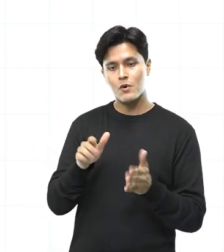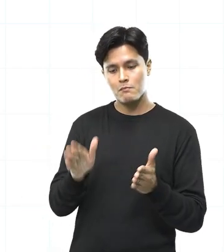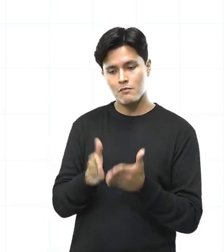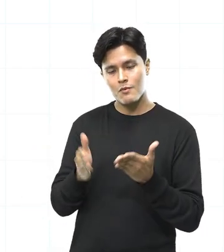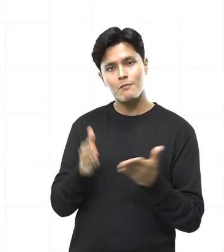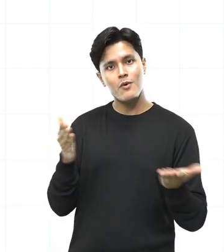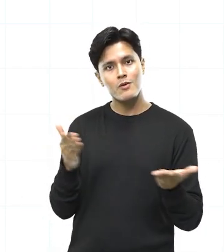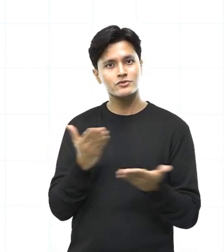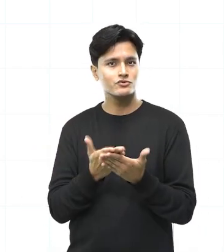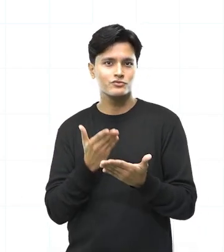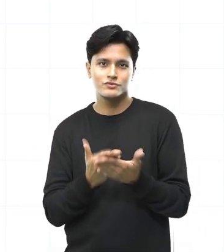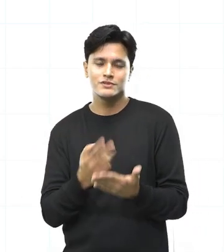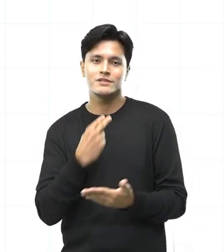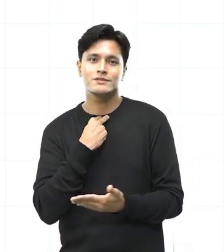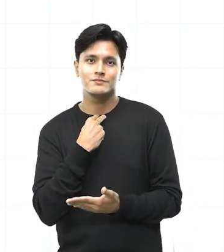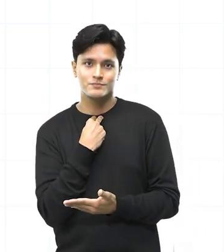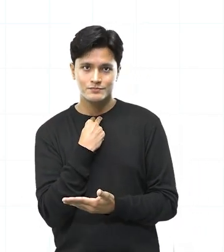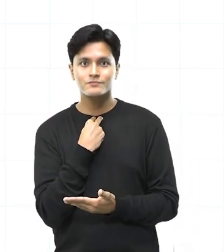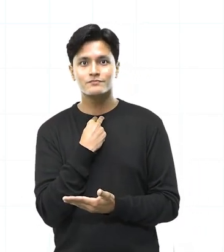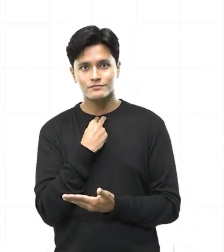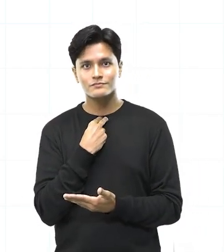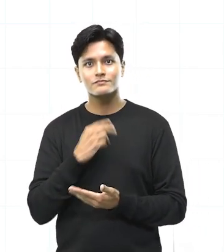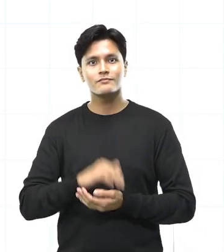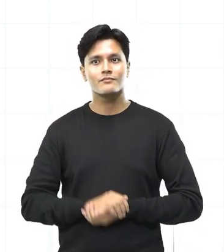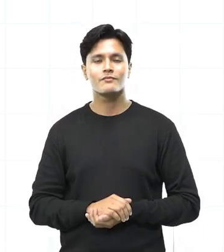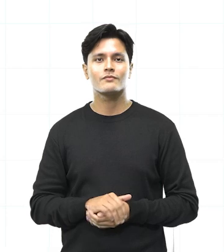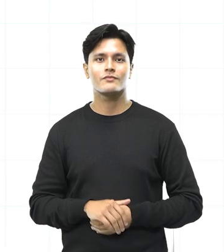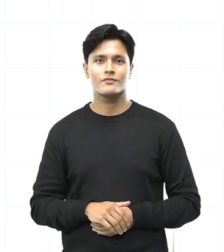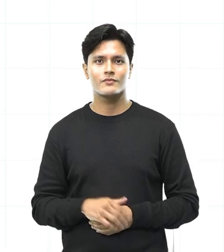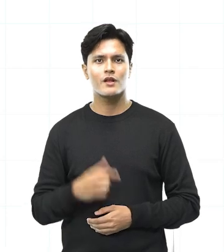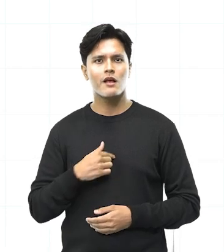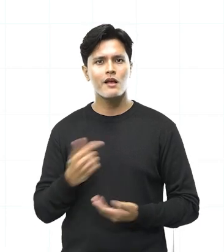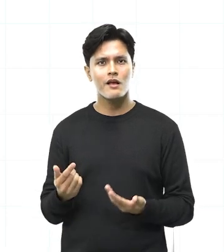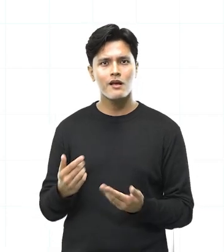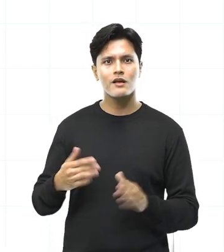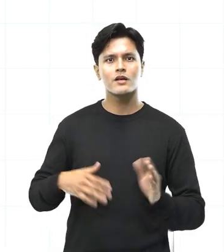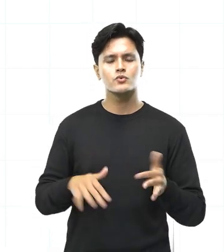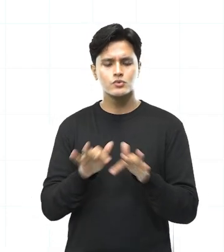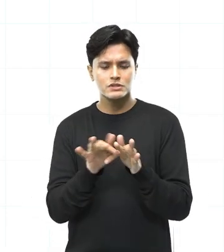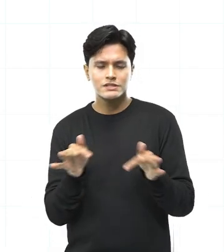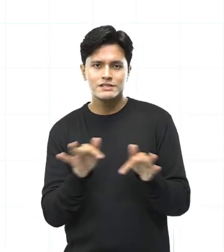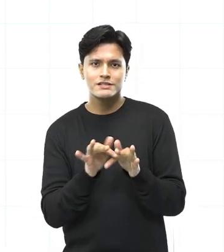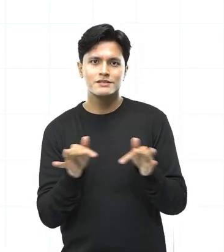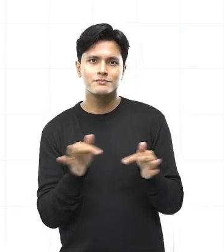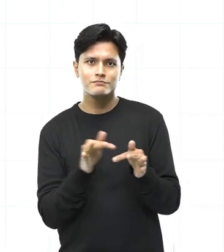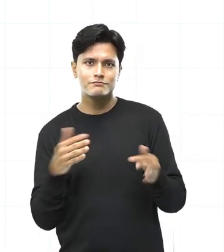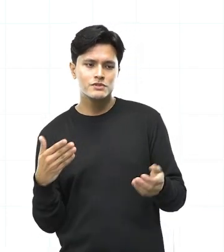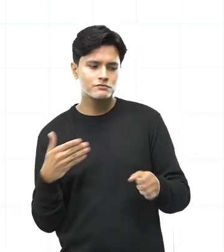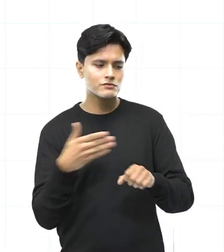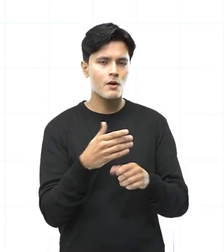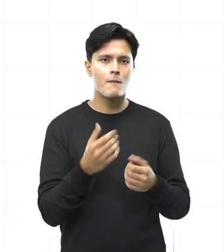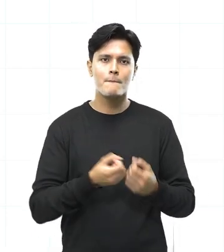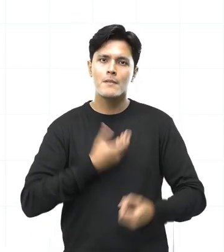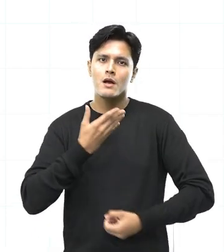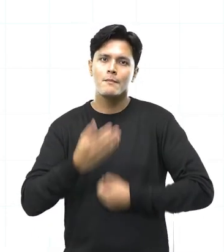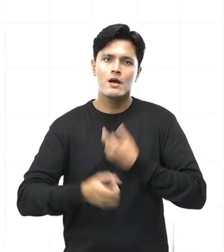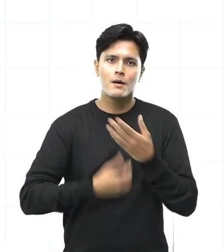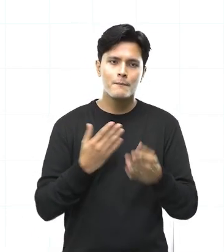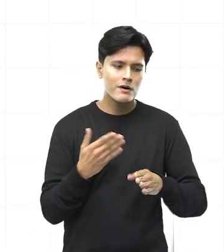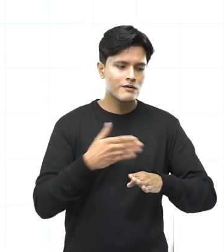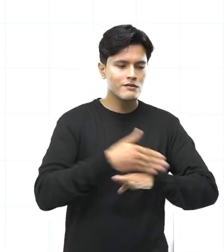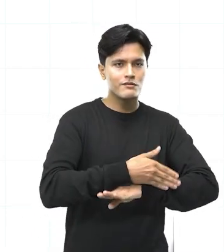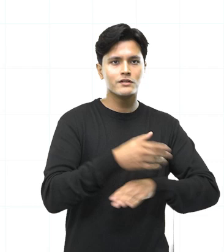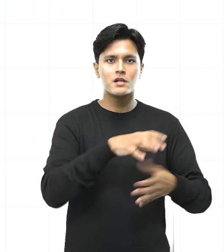verso rasteiro, singelo e sem graça, não entra na praça, no rico salão. Meu verso